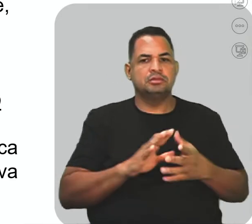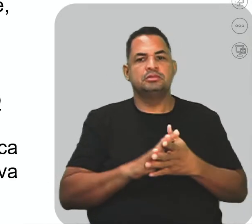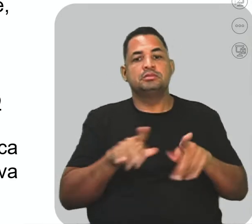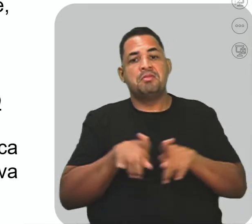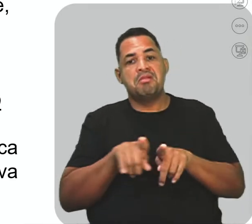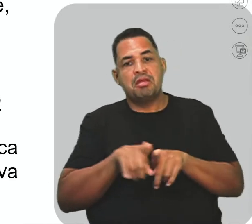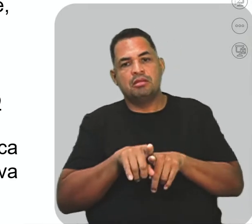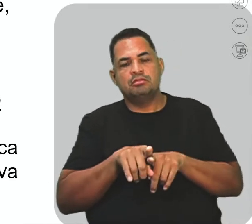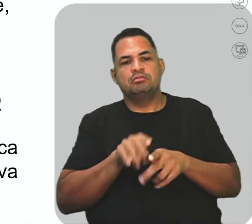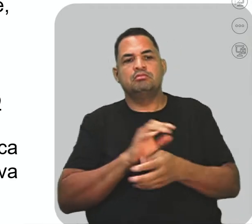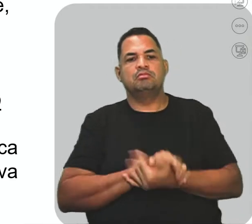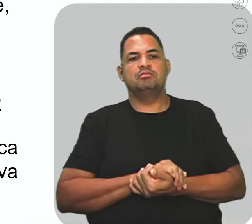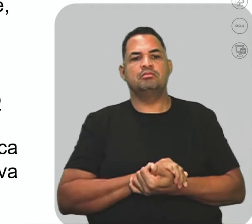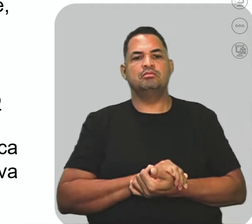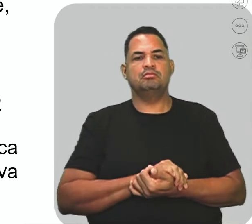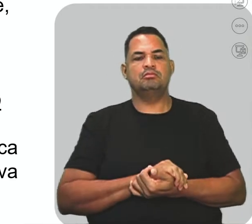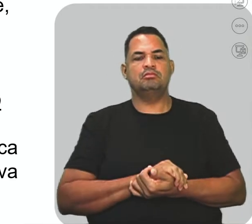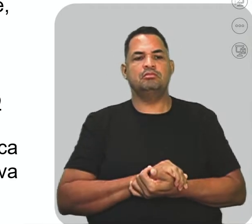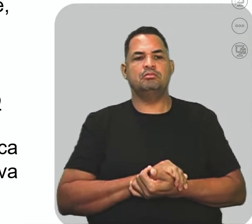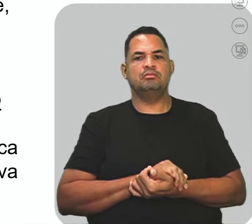mas, também.